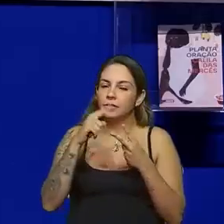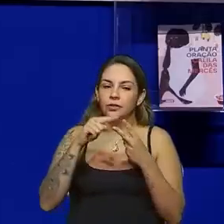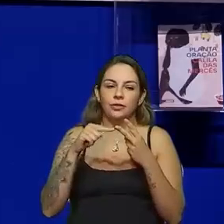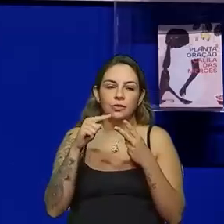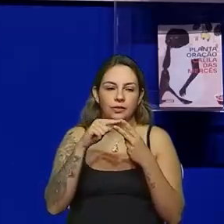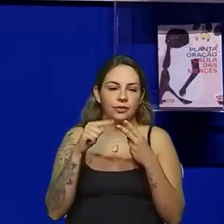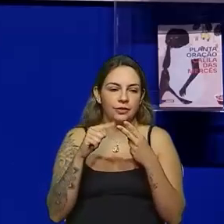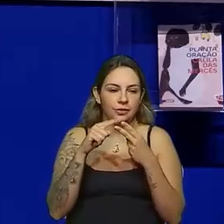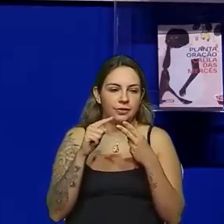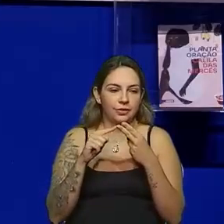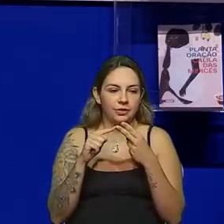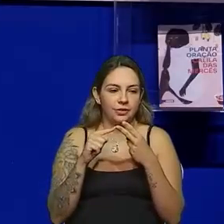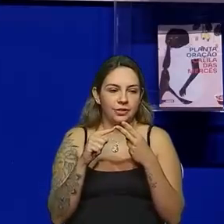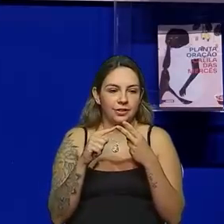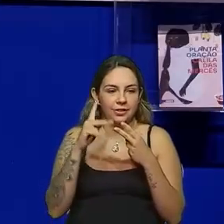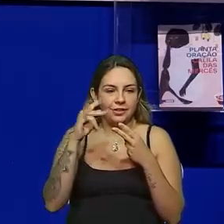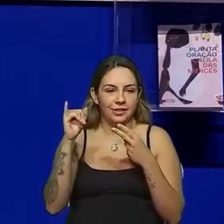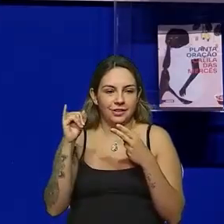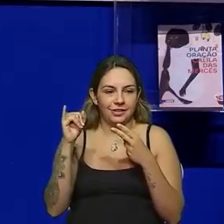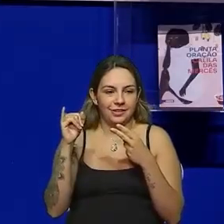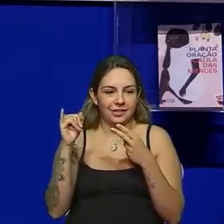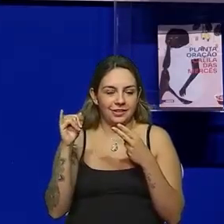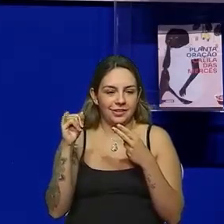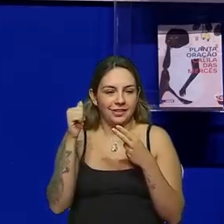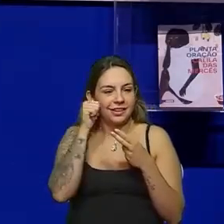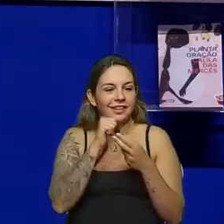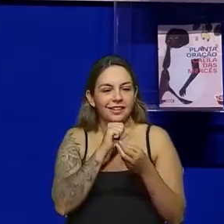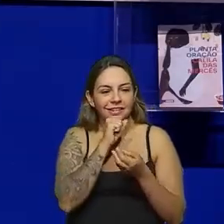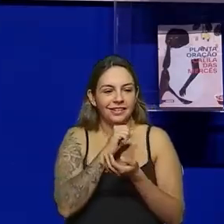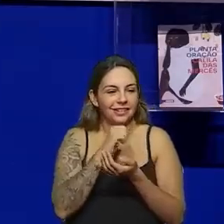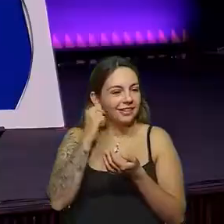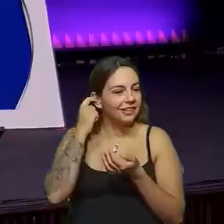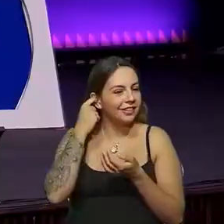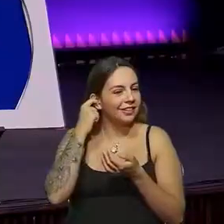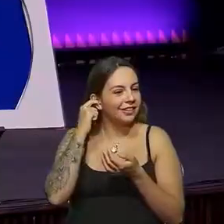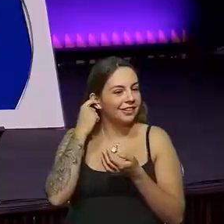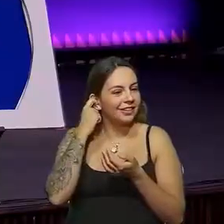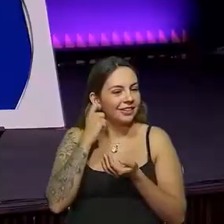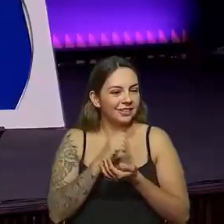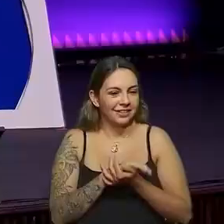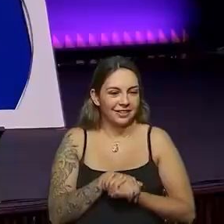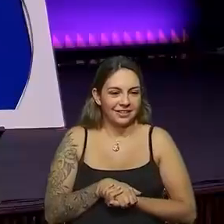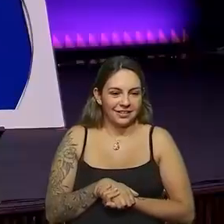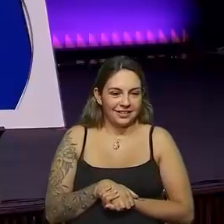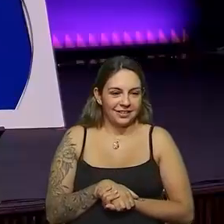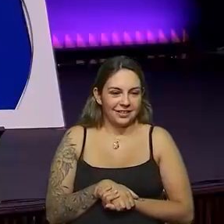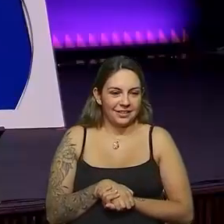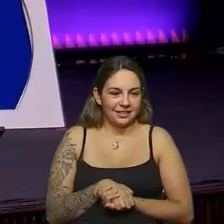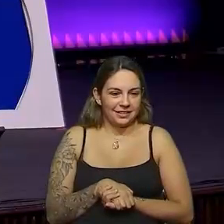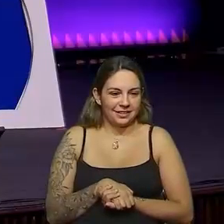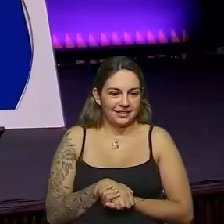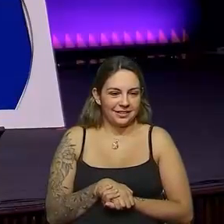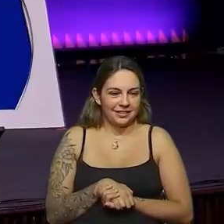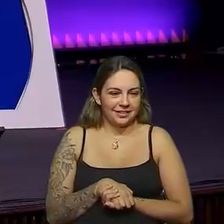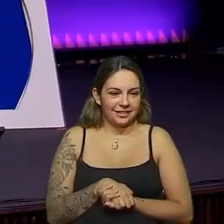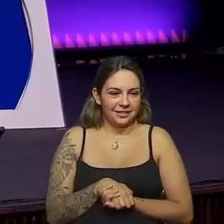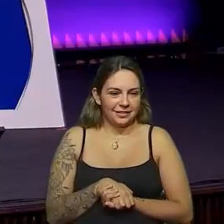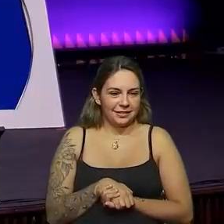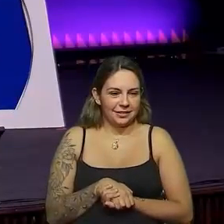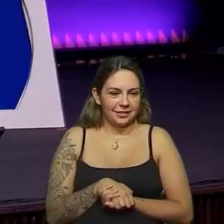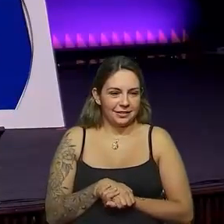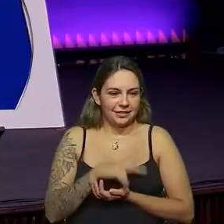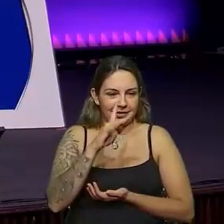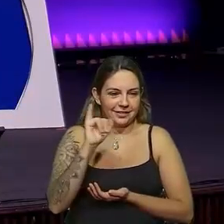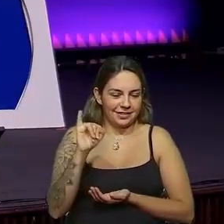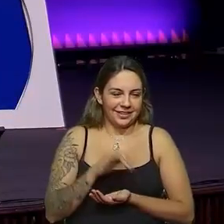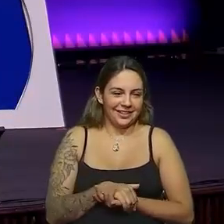dois... E quem é pai duas vezes é avô, mas era meu pai mesmo. Do teu avô, desculpa. Meu pai. Do